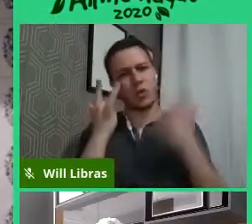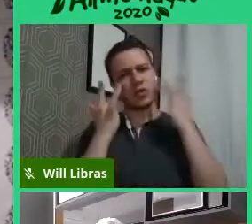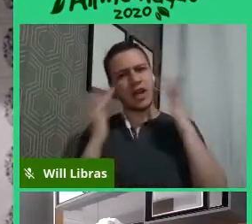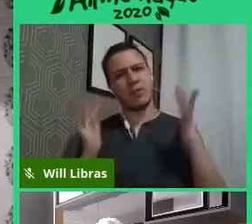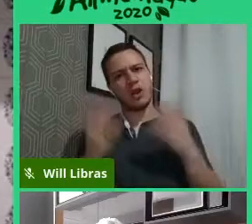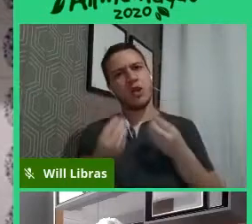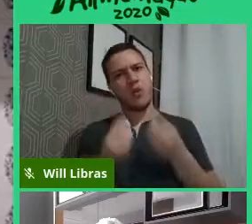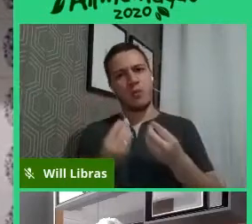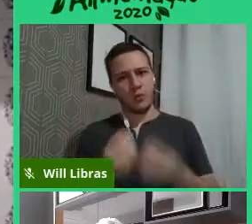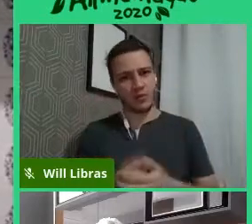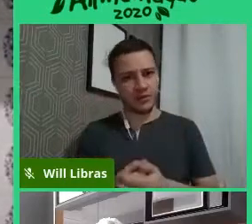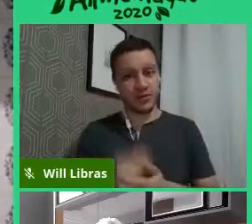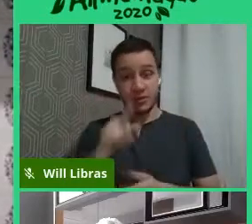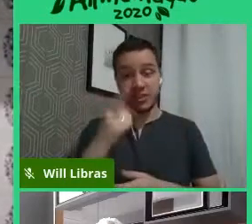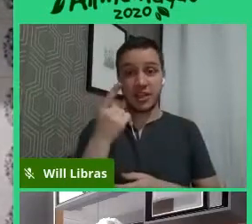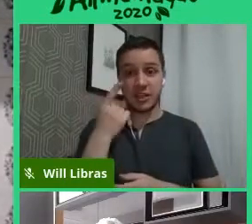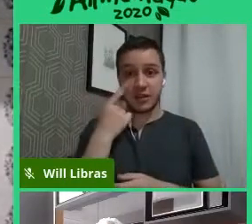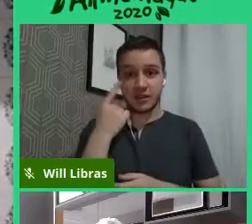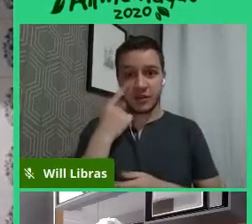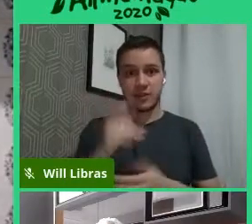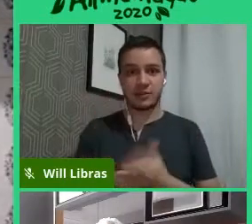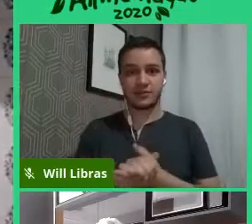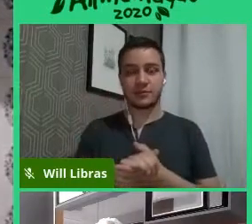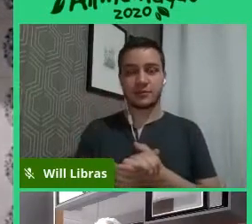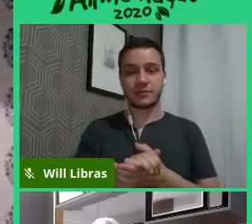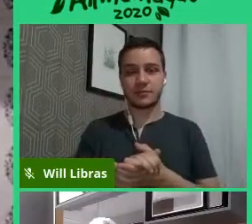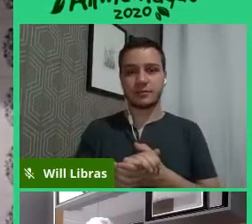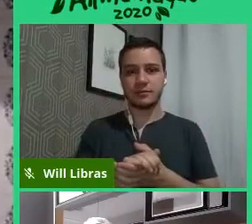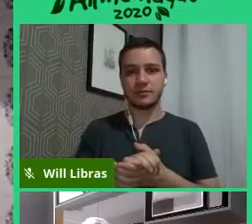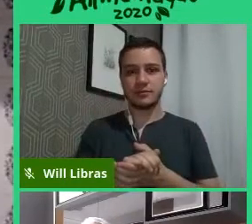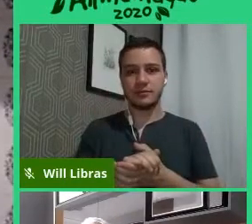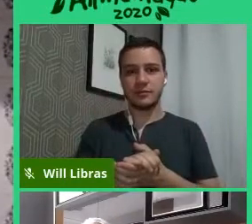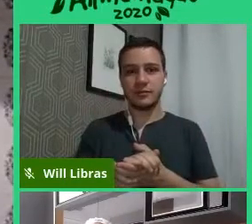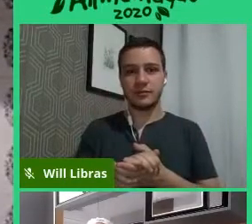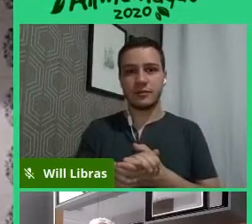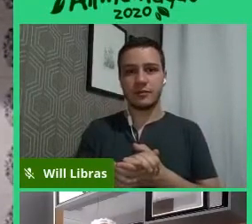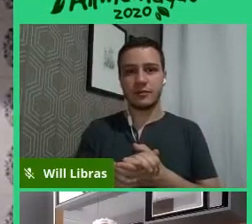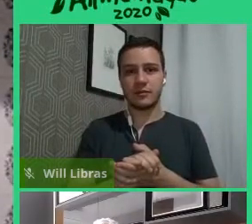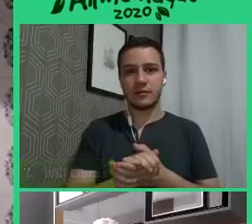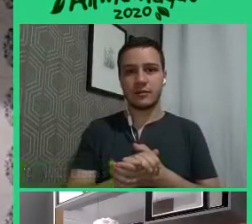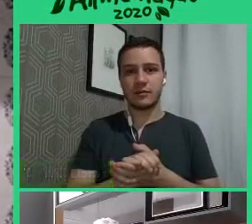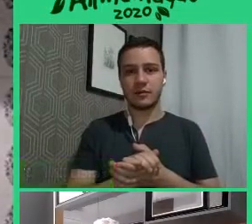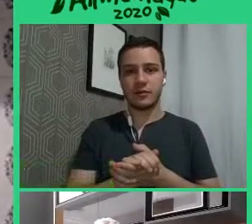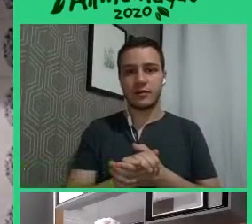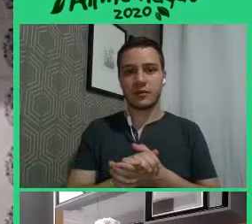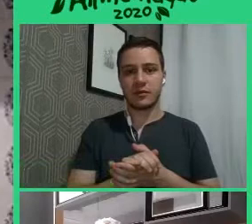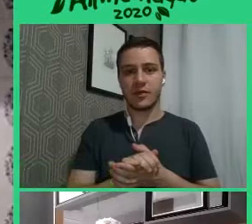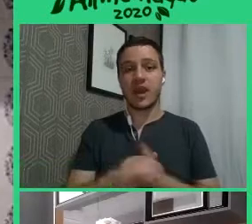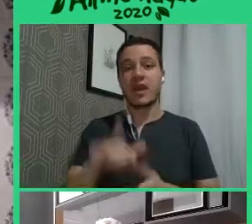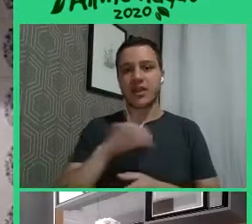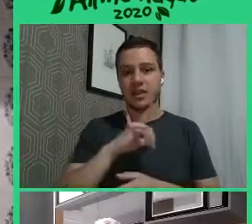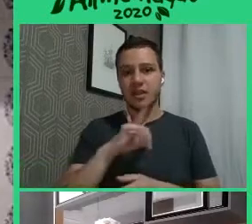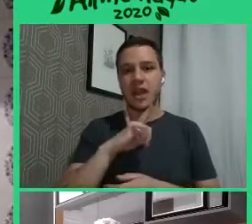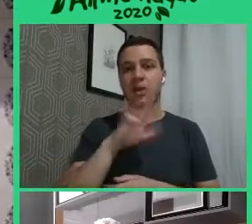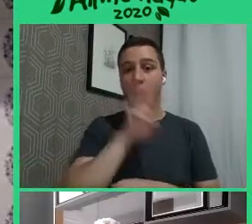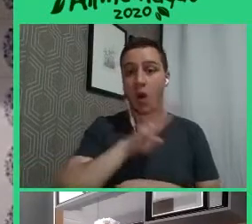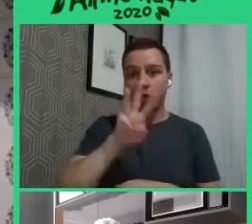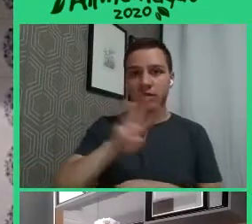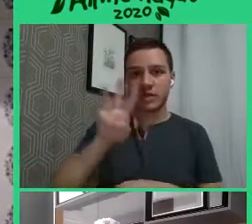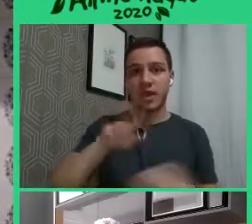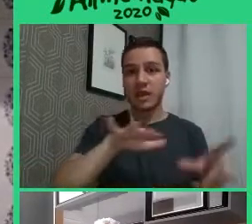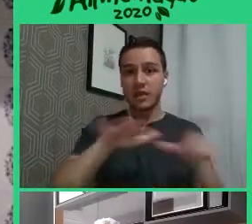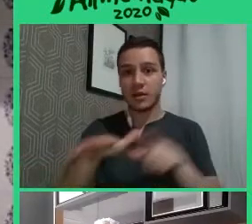Vocês viram lá na página do SESC que a gente tem um website Semana da Alimentação, onde tem